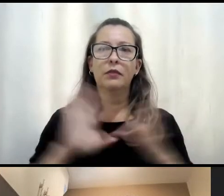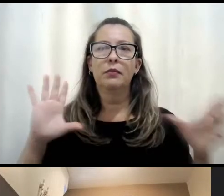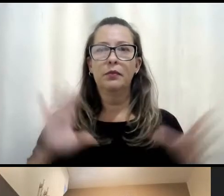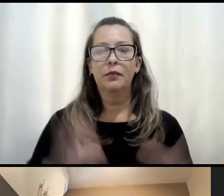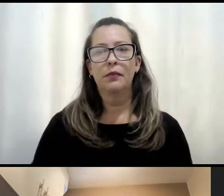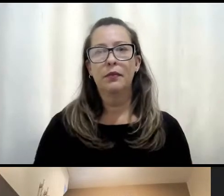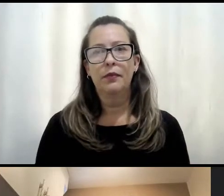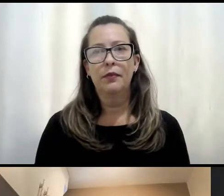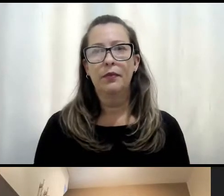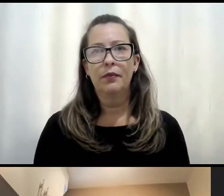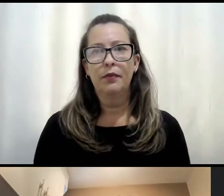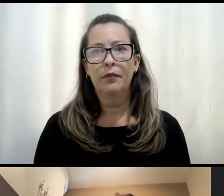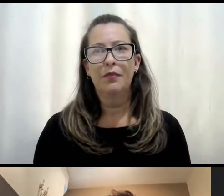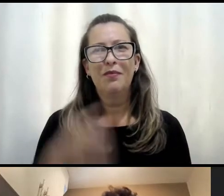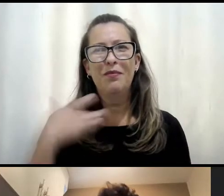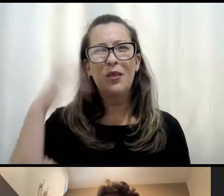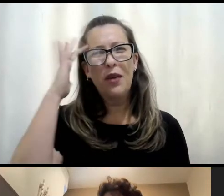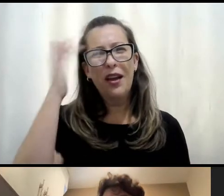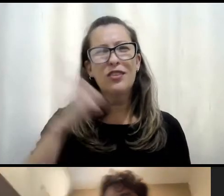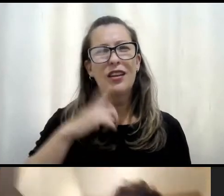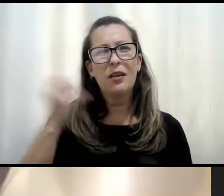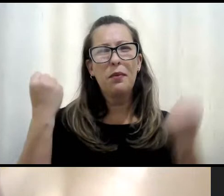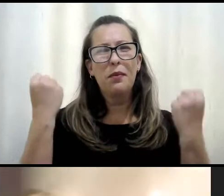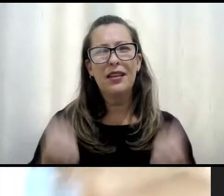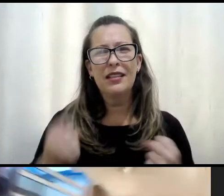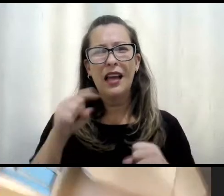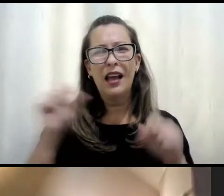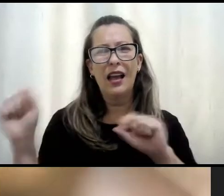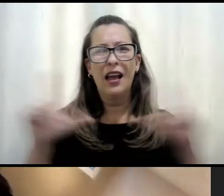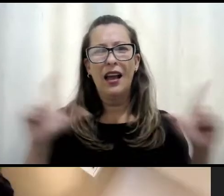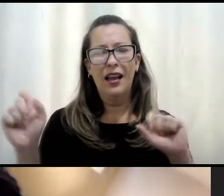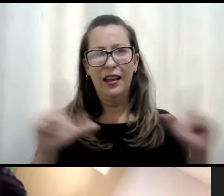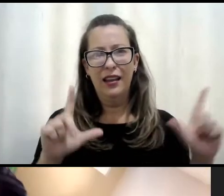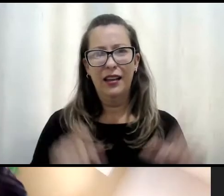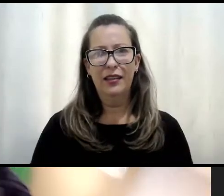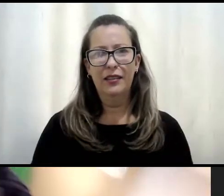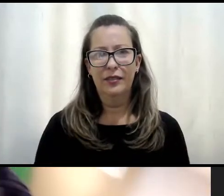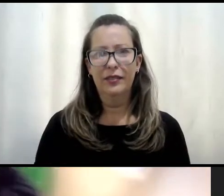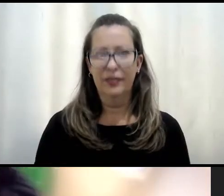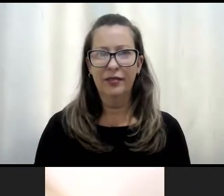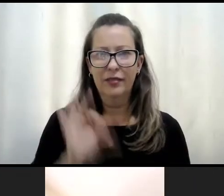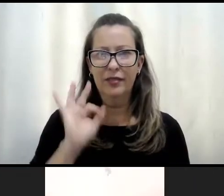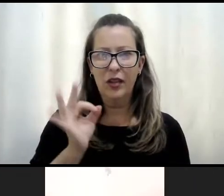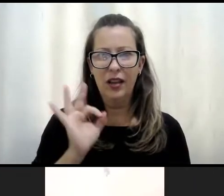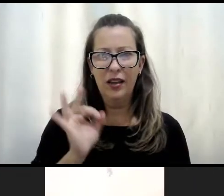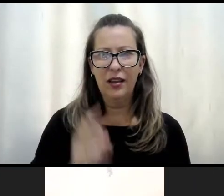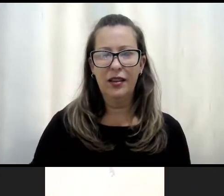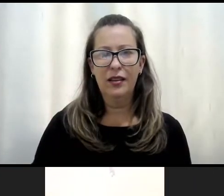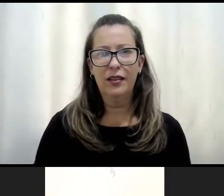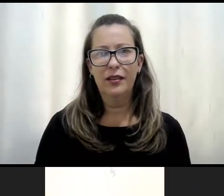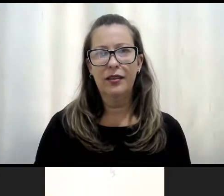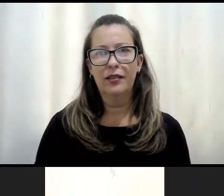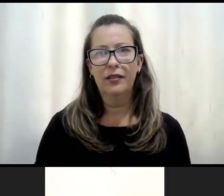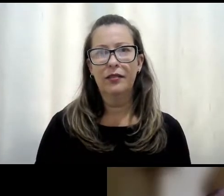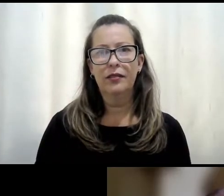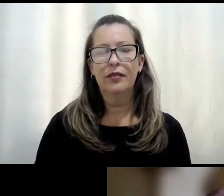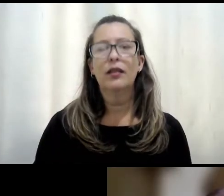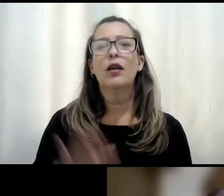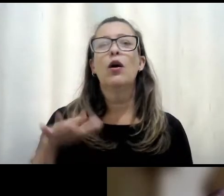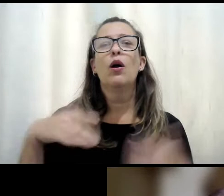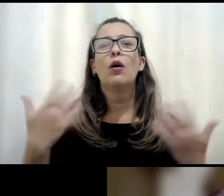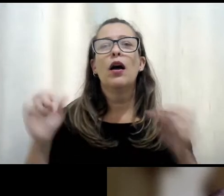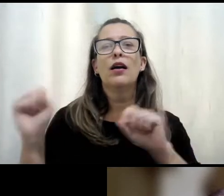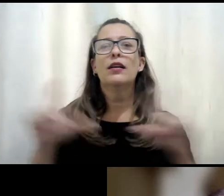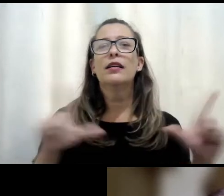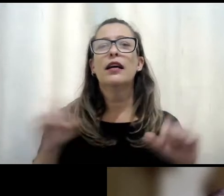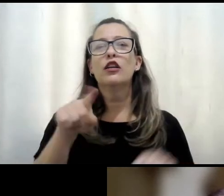Eu acho que ficou muito pesado esse arquivo. Pode ser. Né? Sim. Em que slide você estava, Elisa? Só